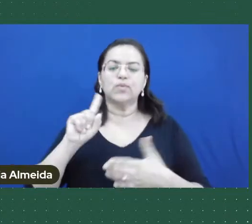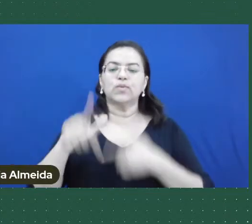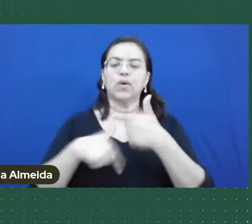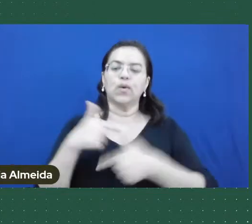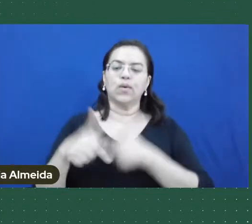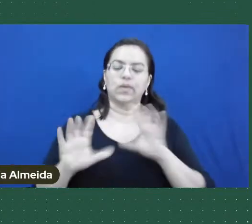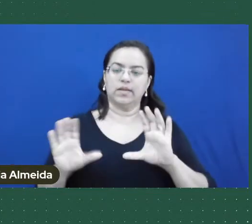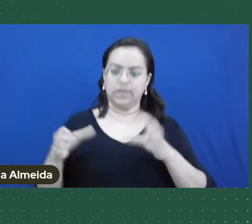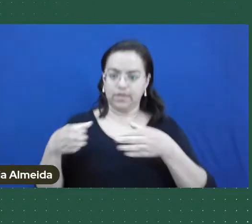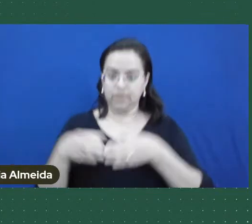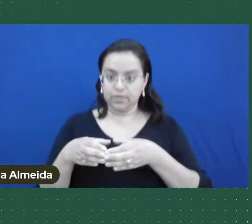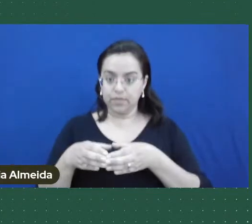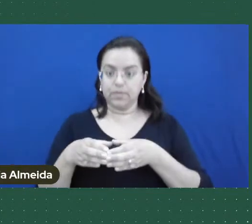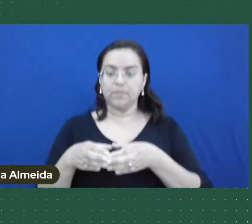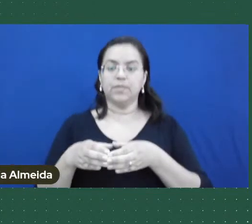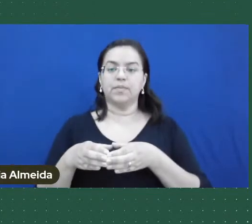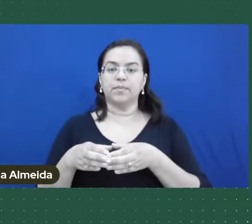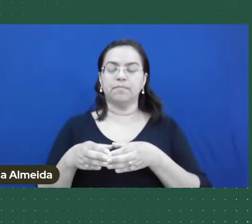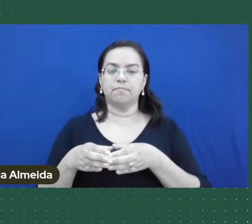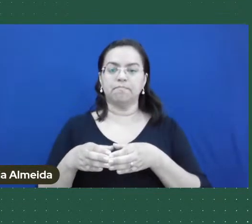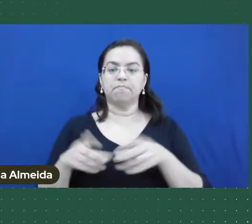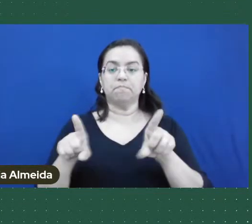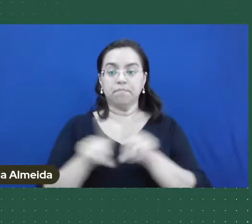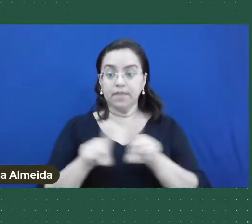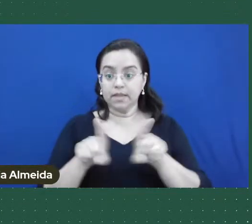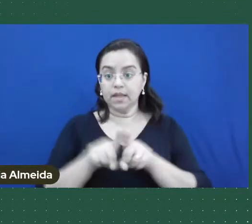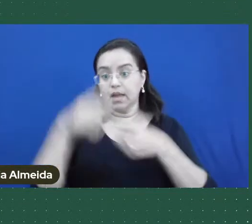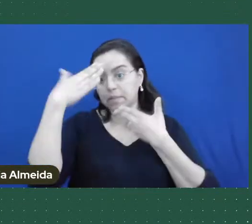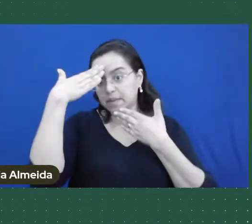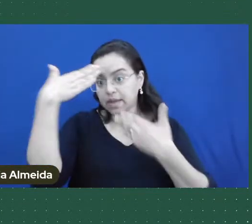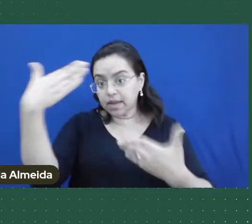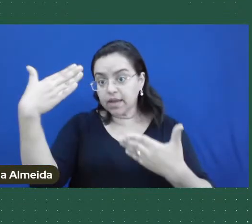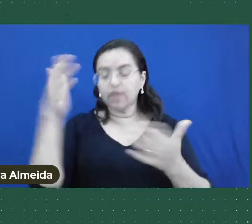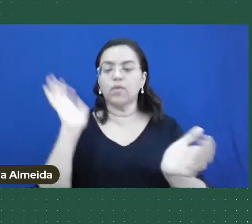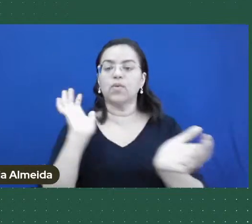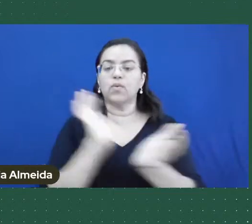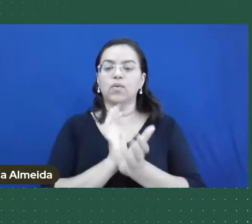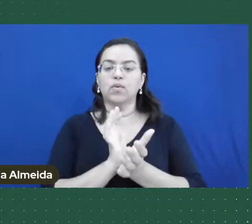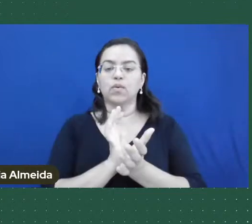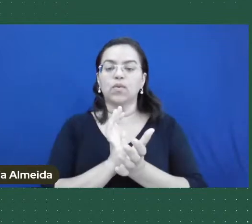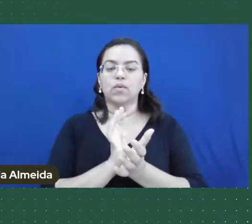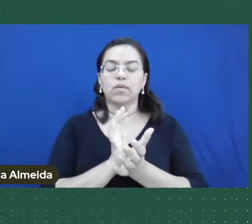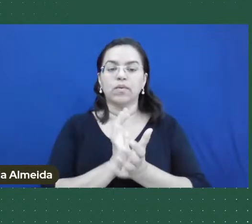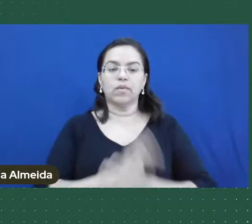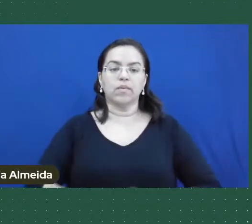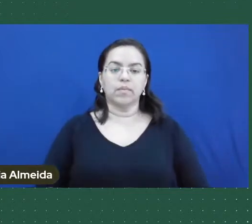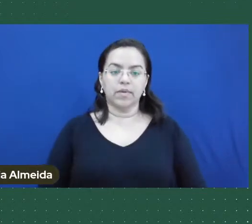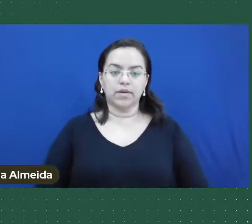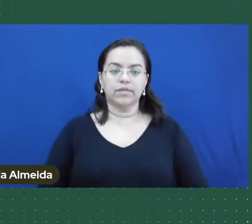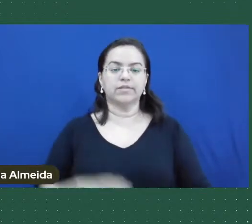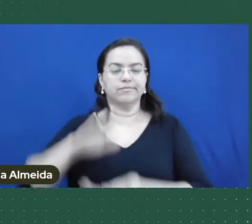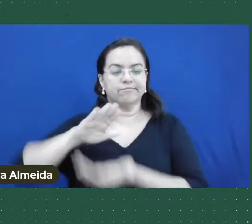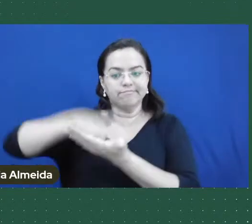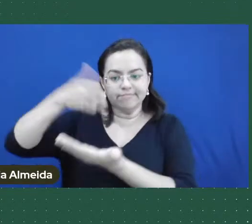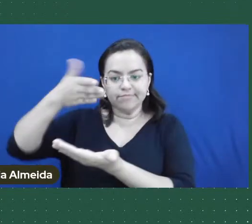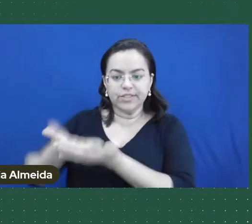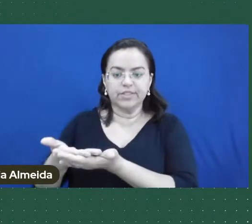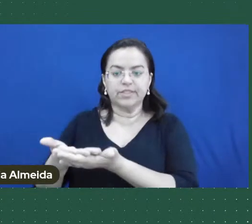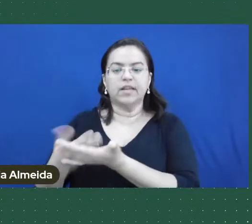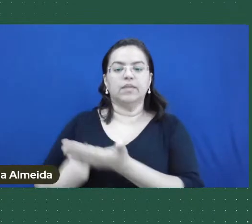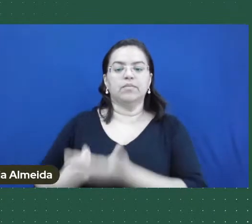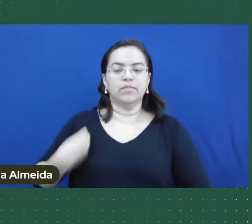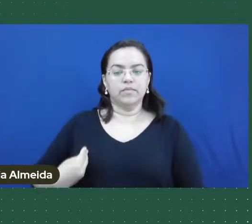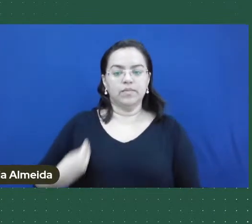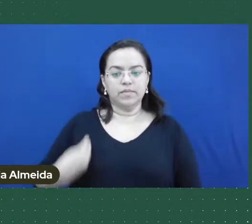da informação, agradecer também a equipe, né, dos tradutores e intérpretes que estão conosco,